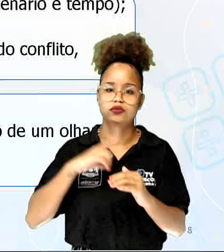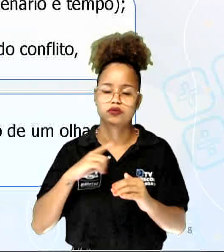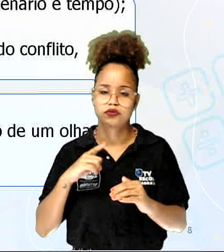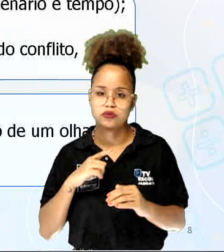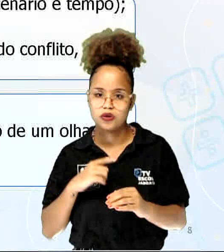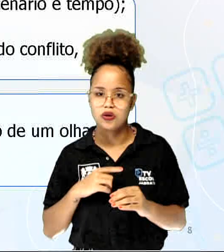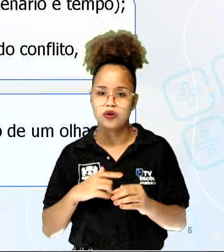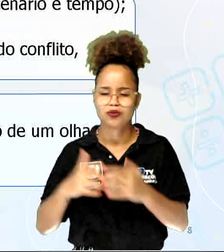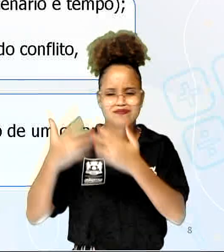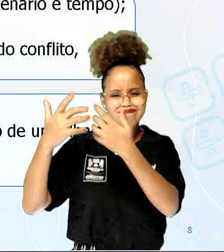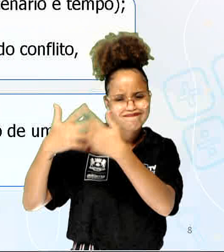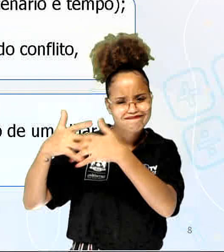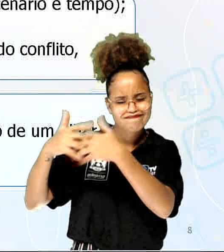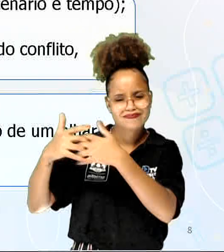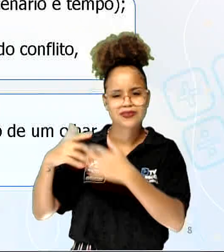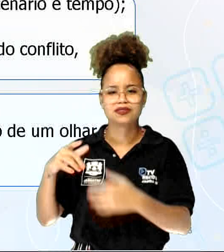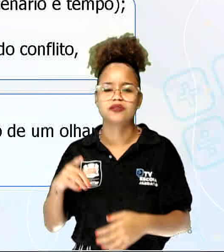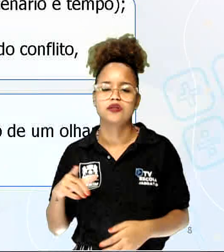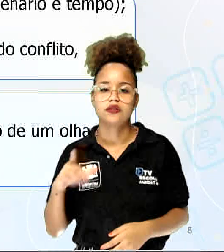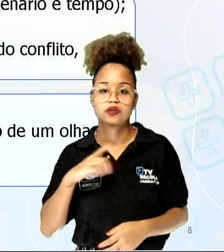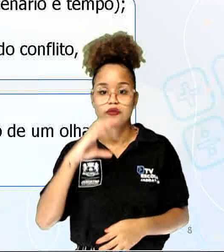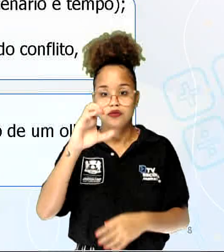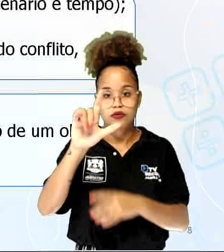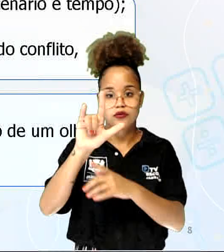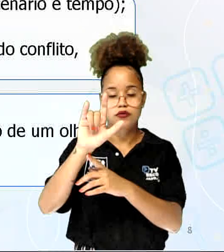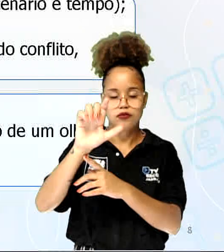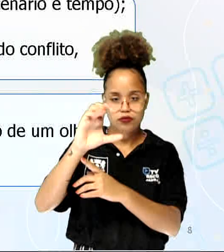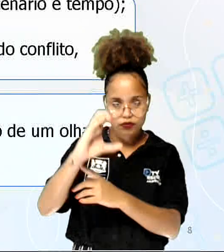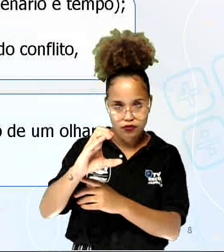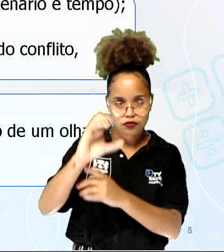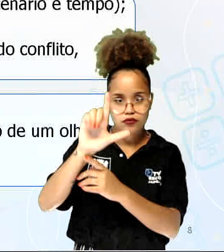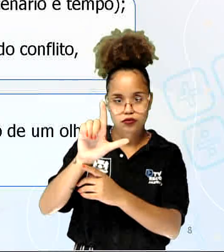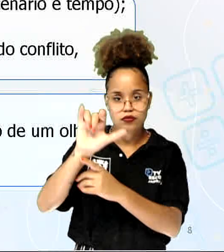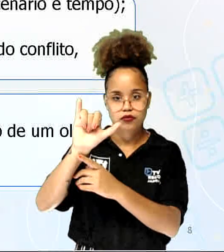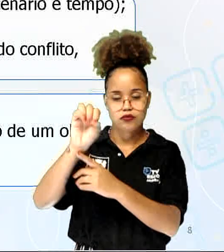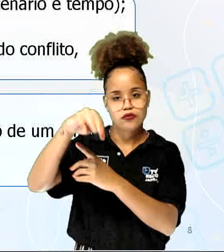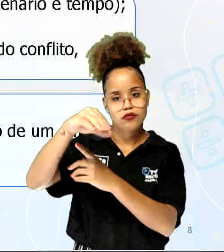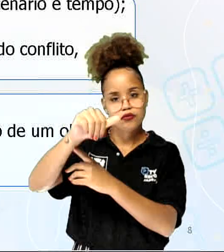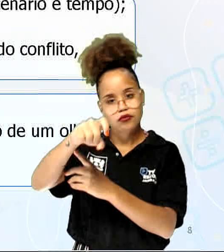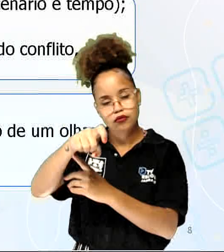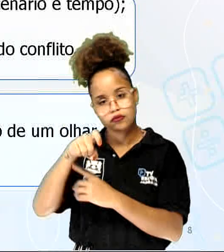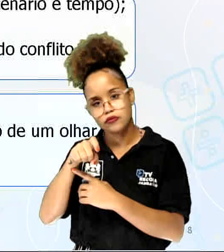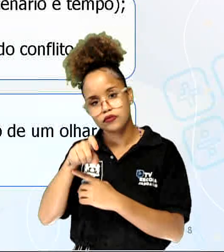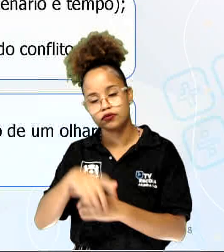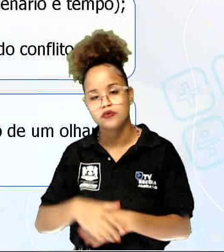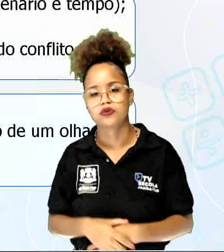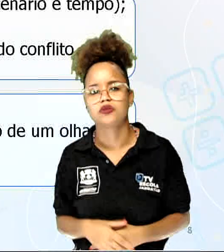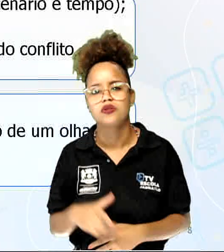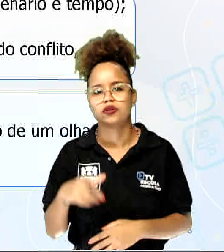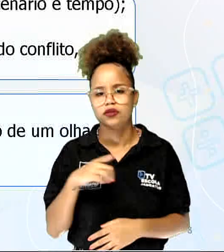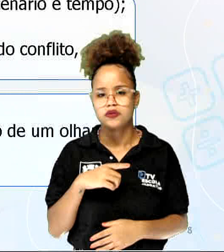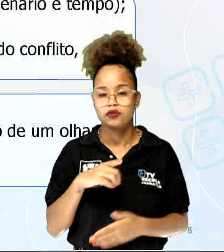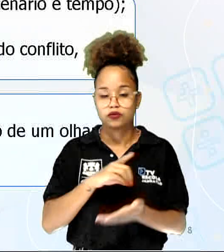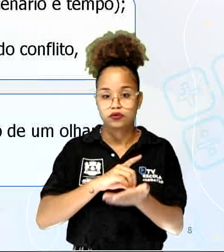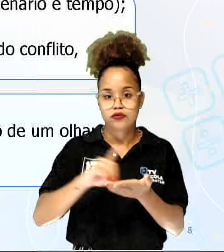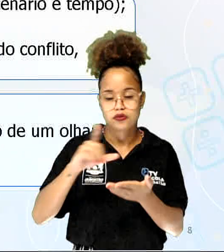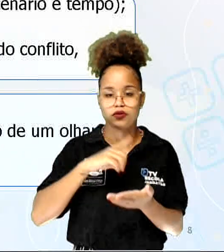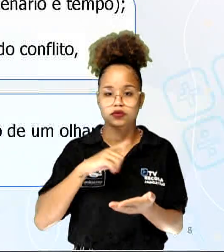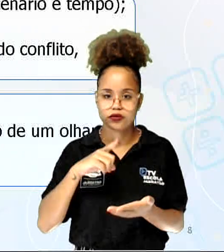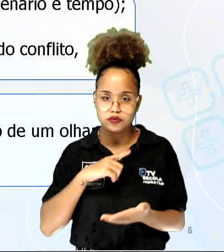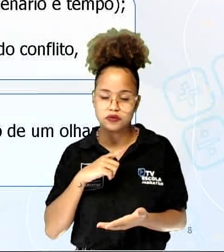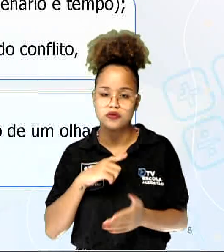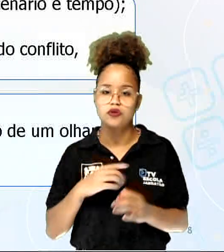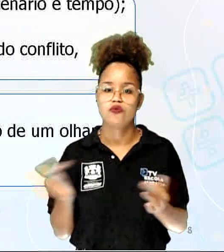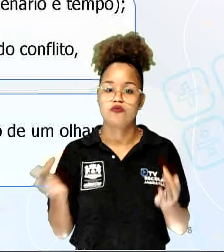situação conflitante, e o clímax, que aí no clímax vem a decisão final da história